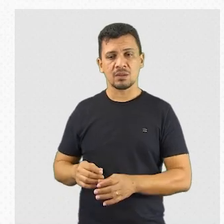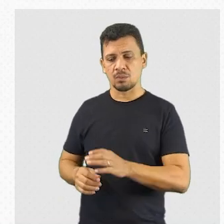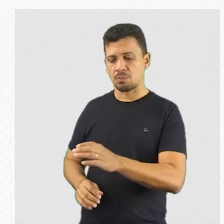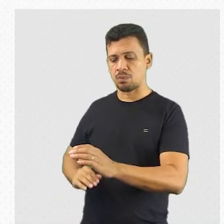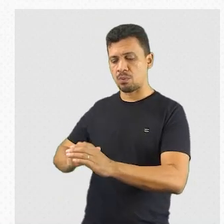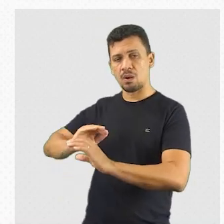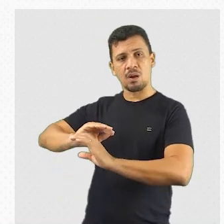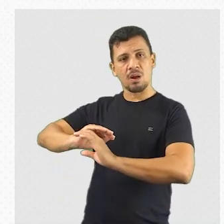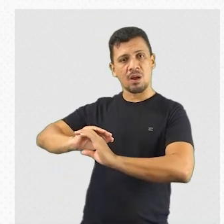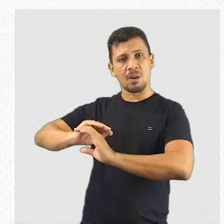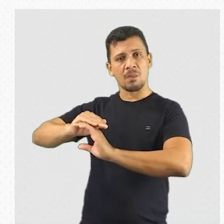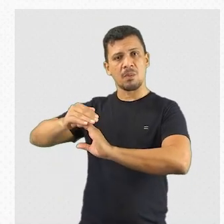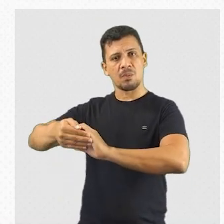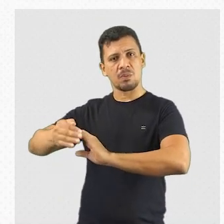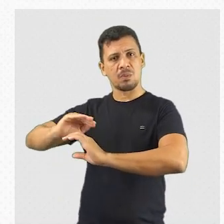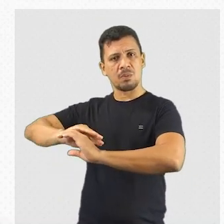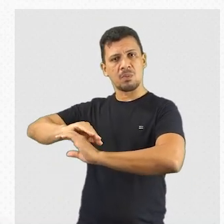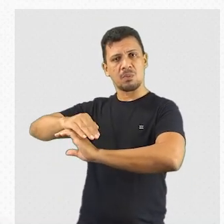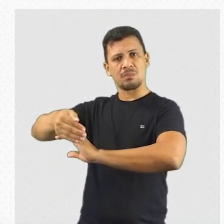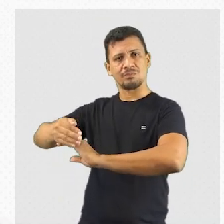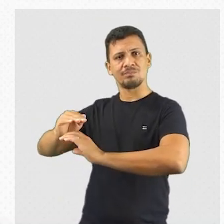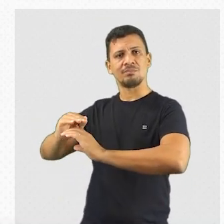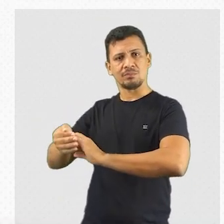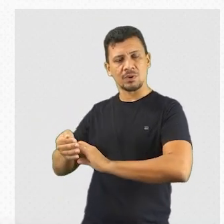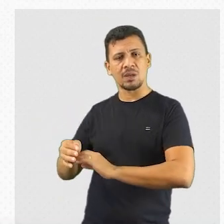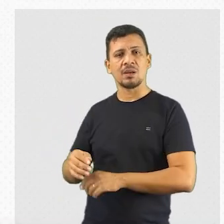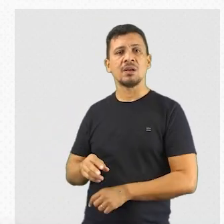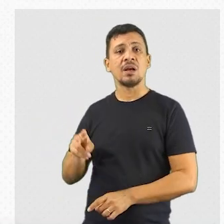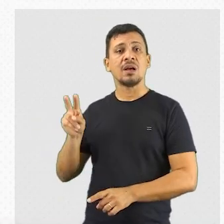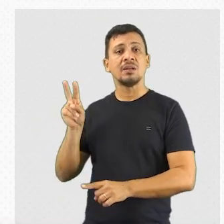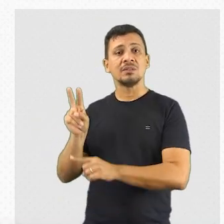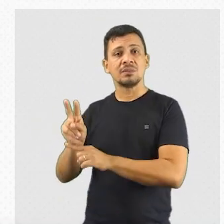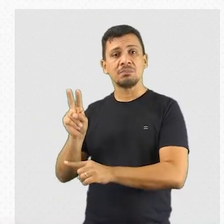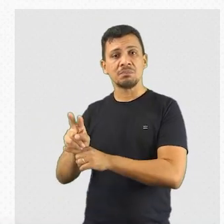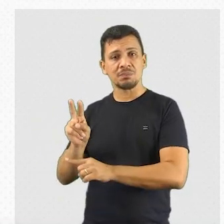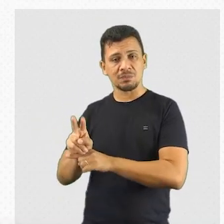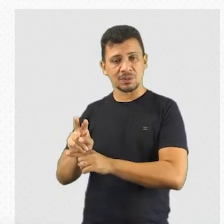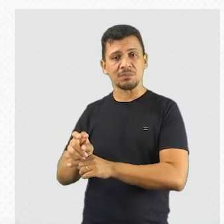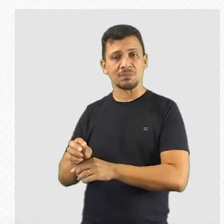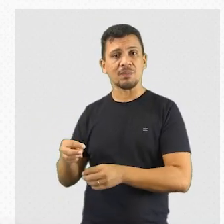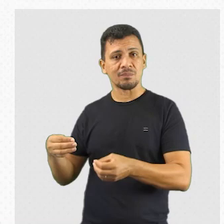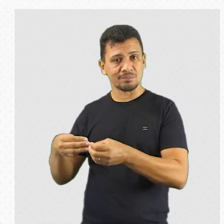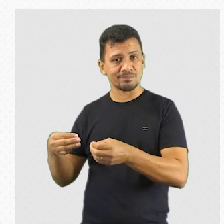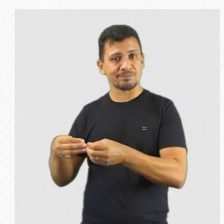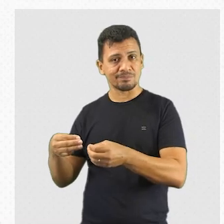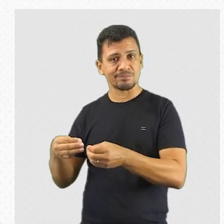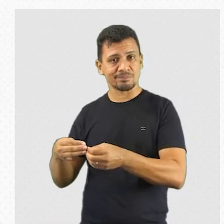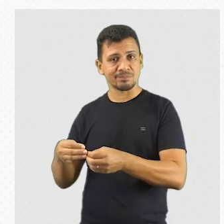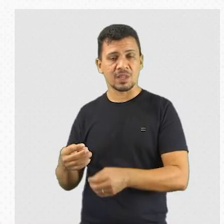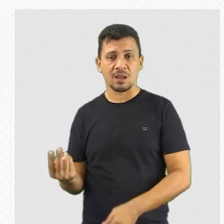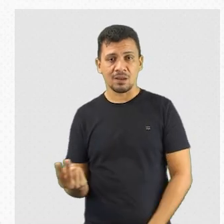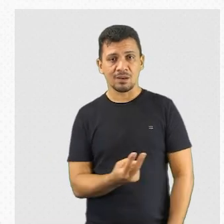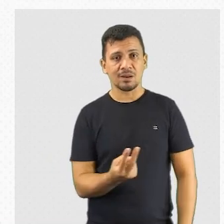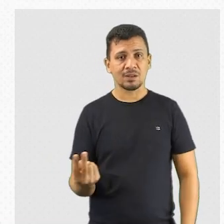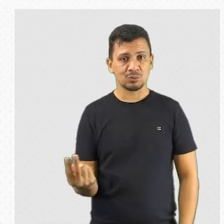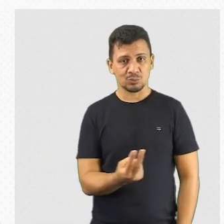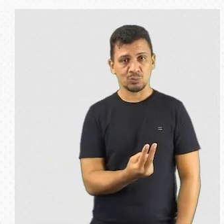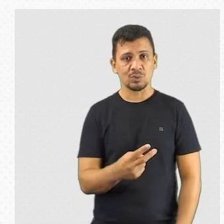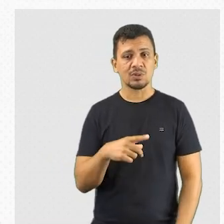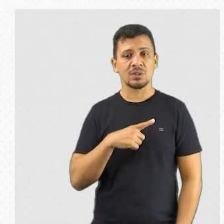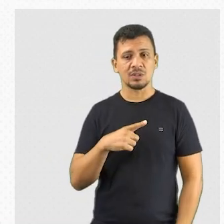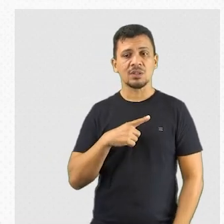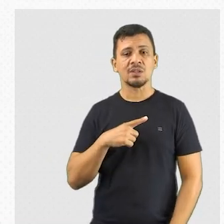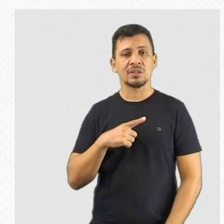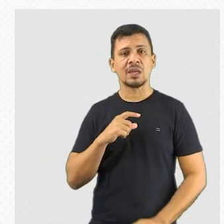membrana que delimita a célula do meio exterior, né? Então, tanto a célula procarionte quanto a célula eucarionte,